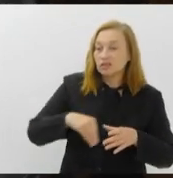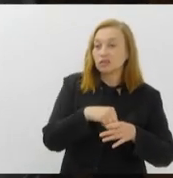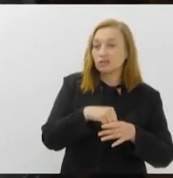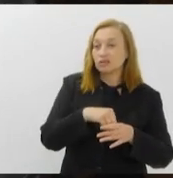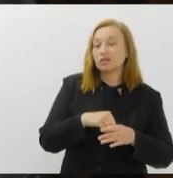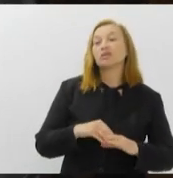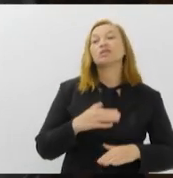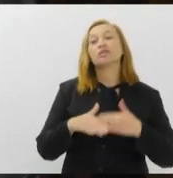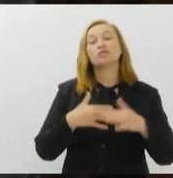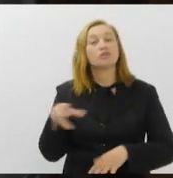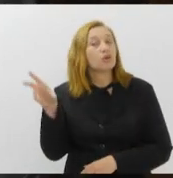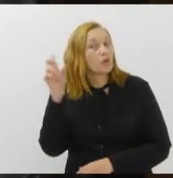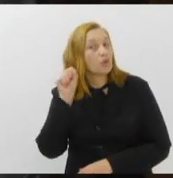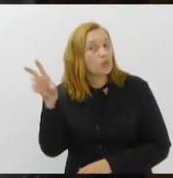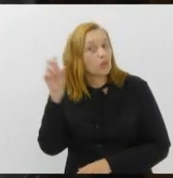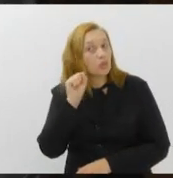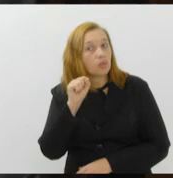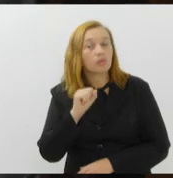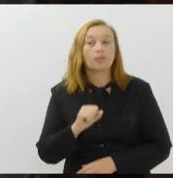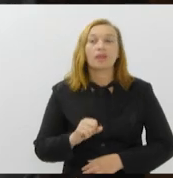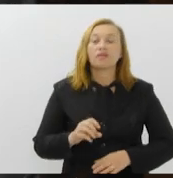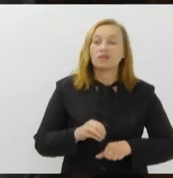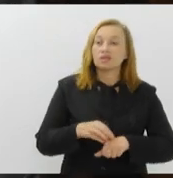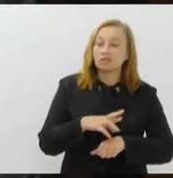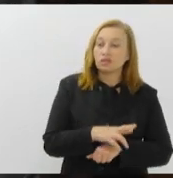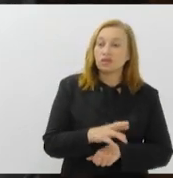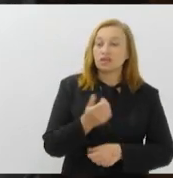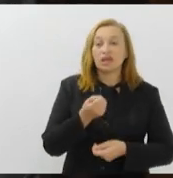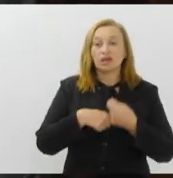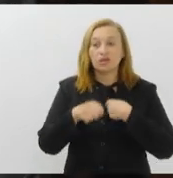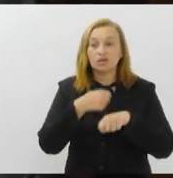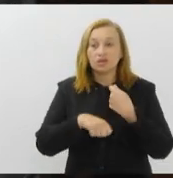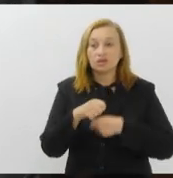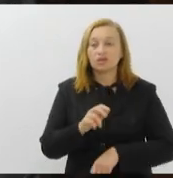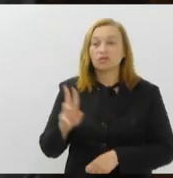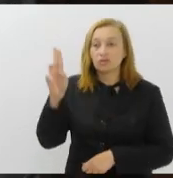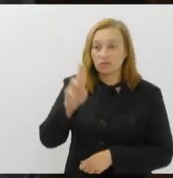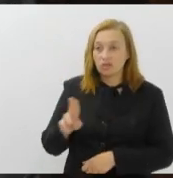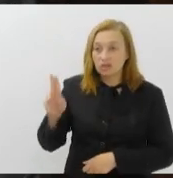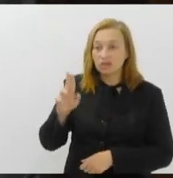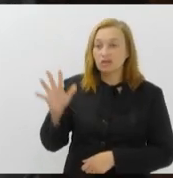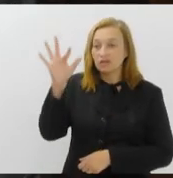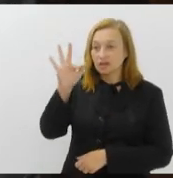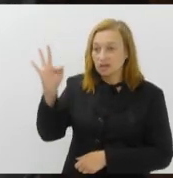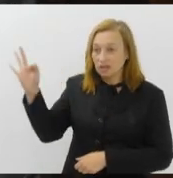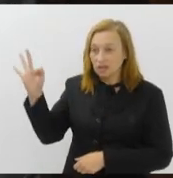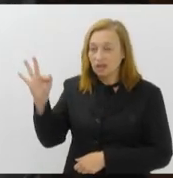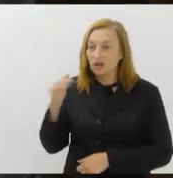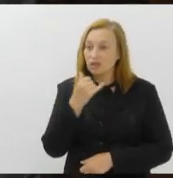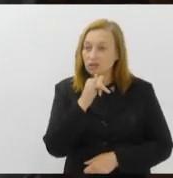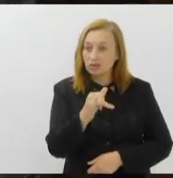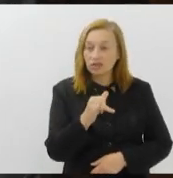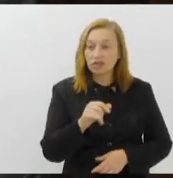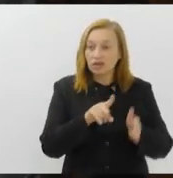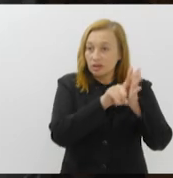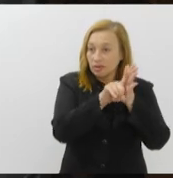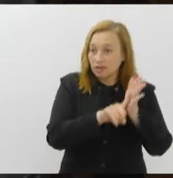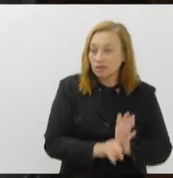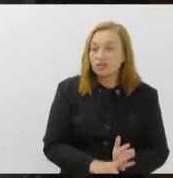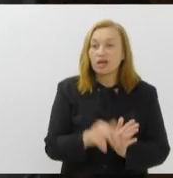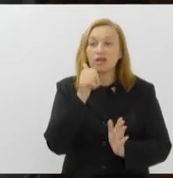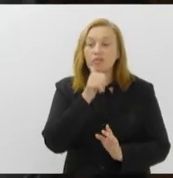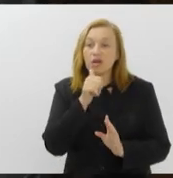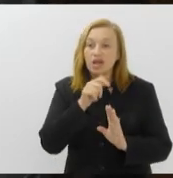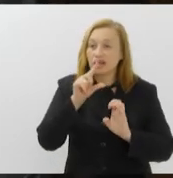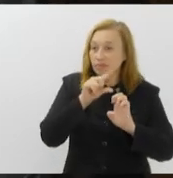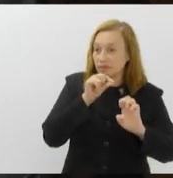processo de escuta. Eu faço doutorado em economia na Universidade Federal Fluminense. A minha pesquisa são as mulheres